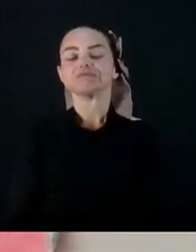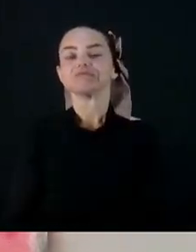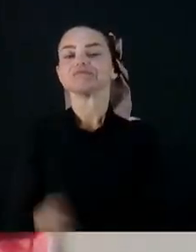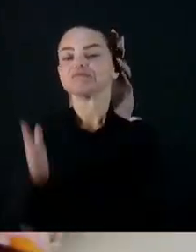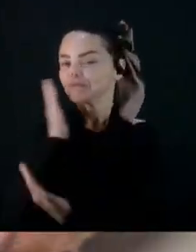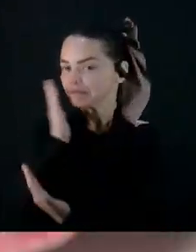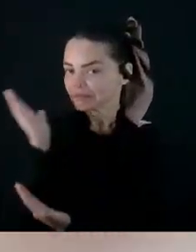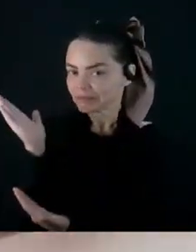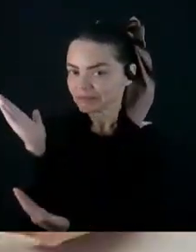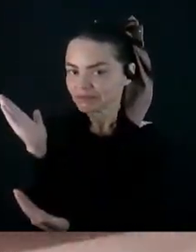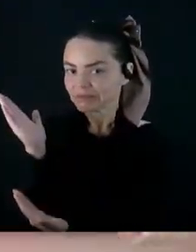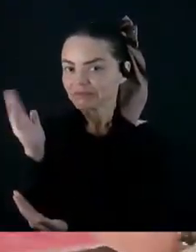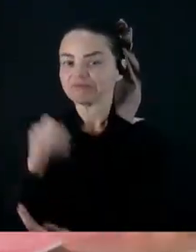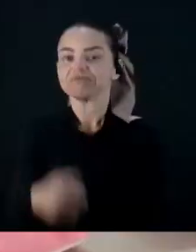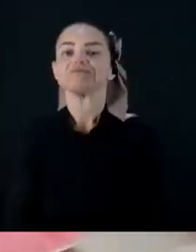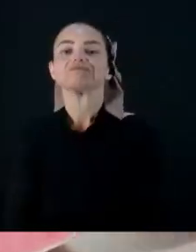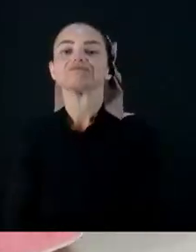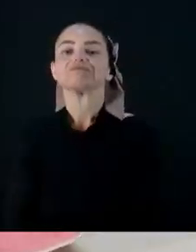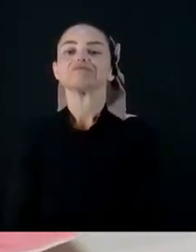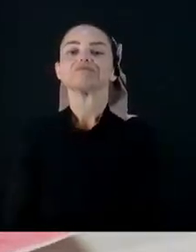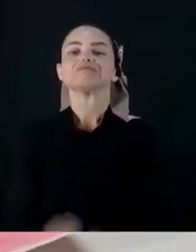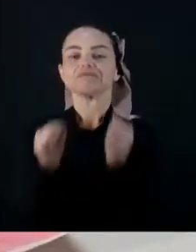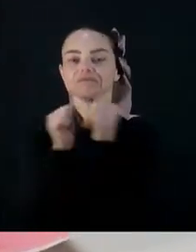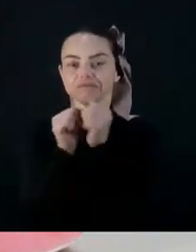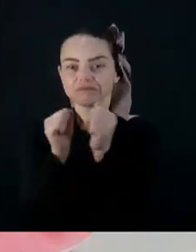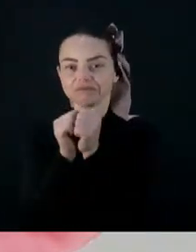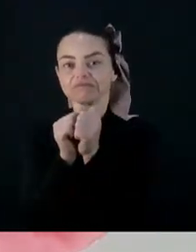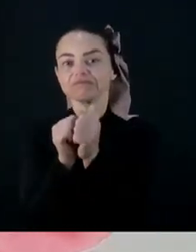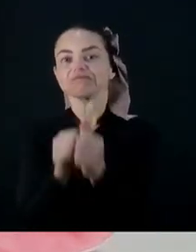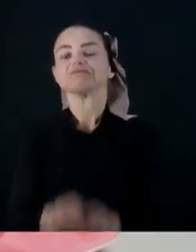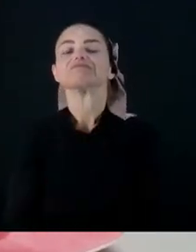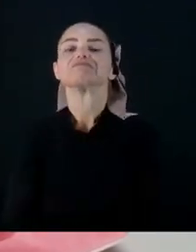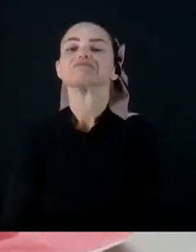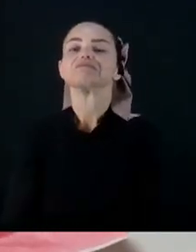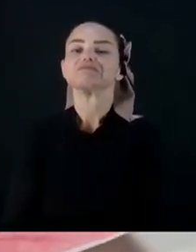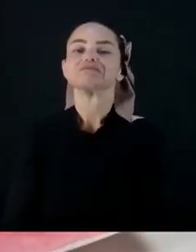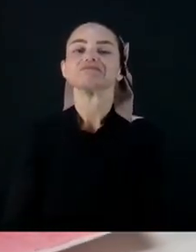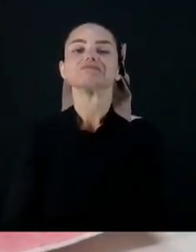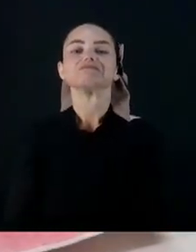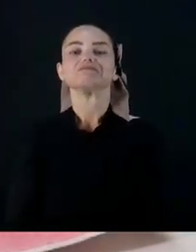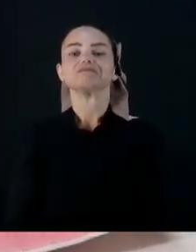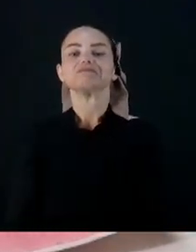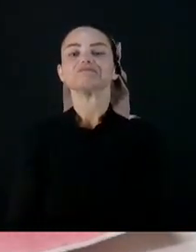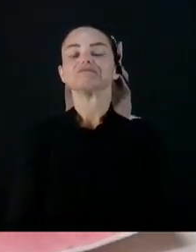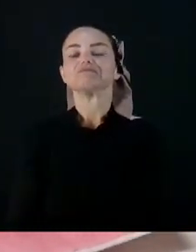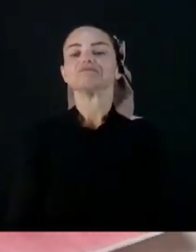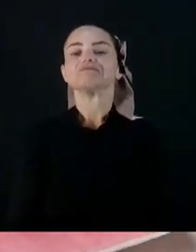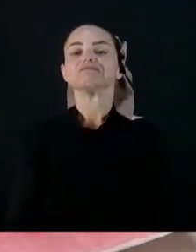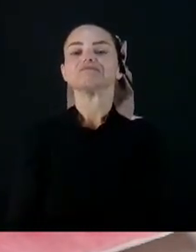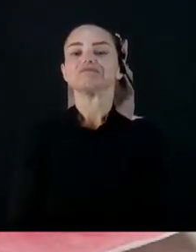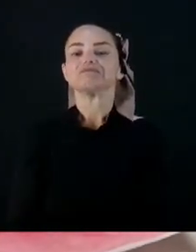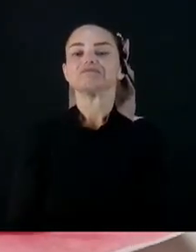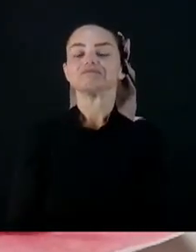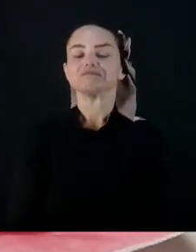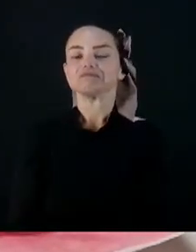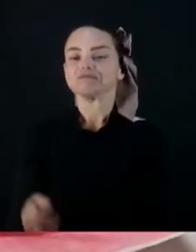miçanguinha, né? A gente vai juntar os dois de um lado que a gente já passou, né? A gente vai pôr a miçanguinha já de um lado. A miçanguinha é importante pra poder